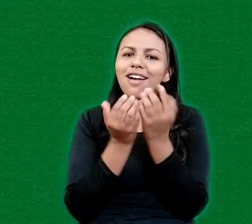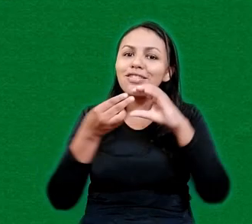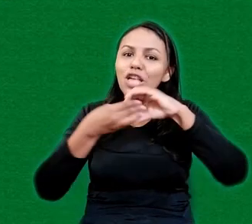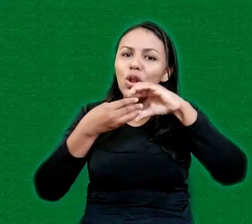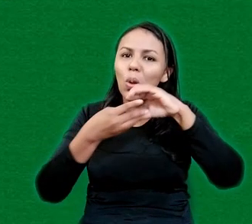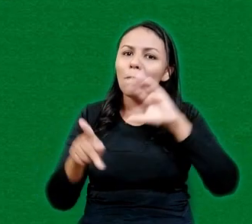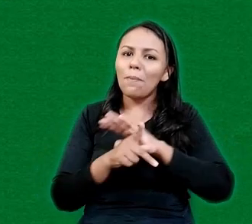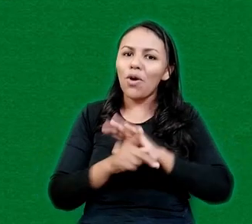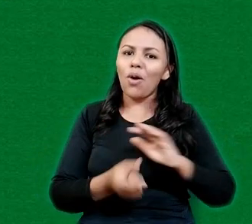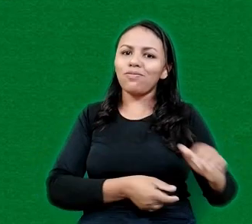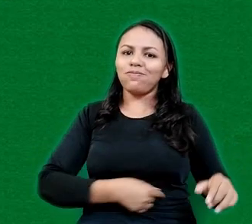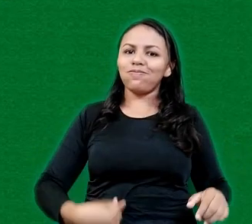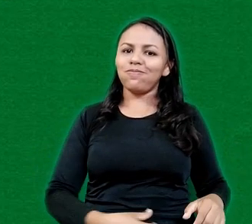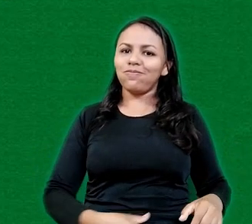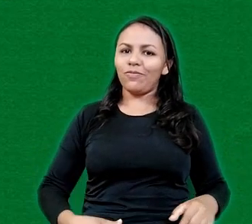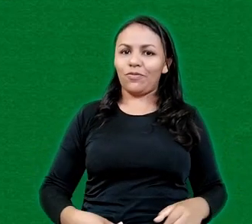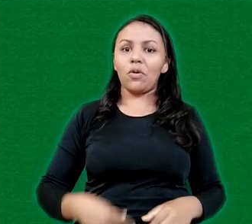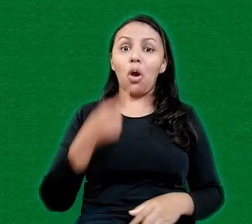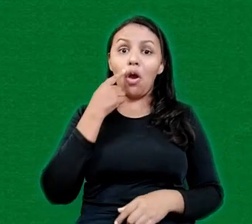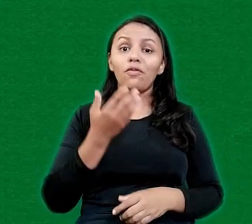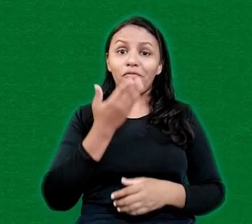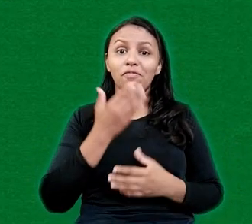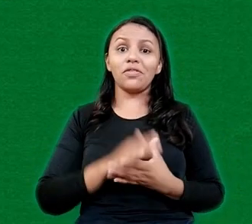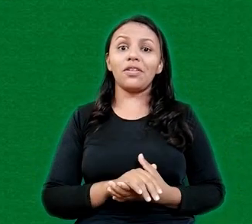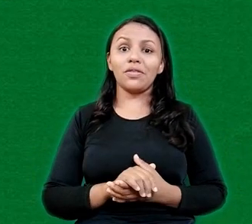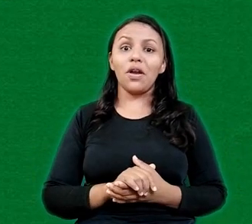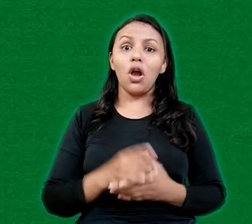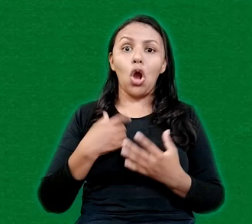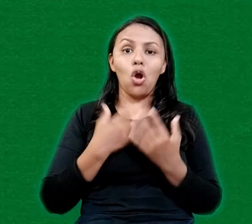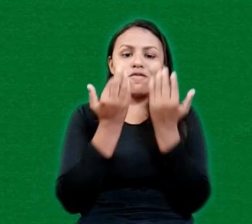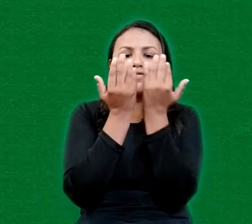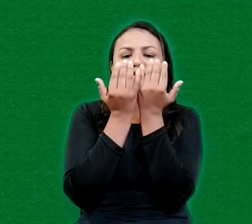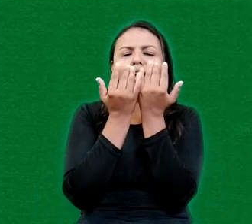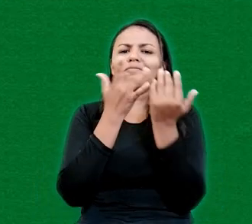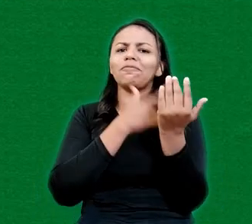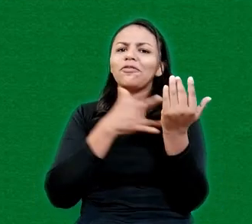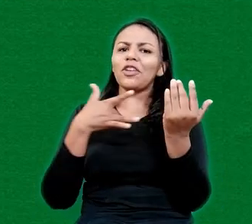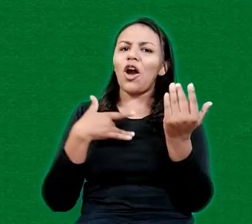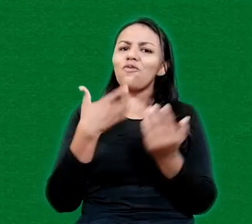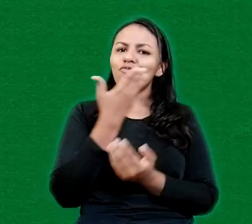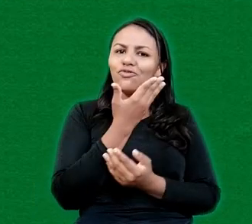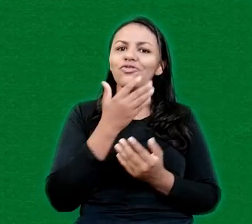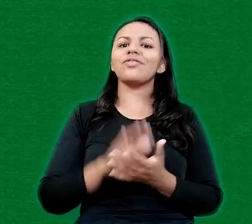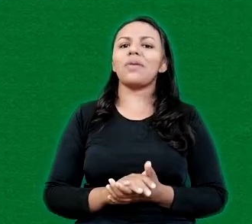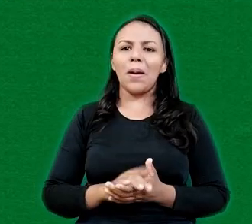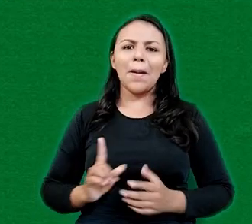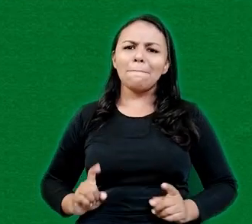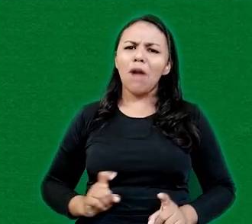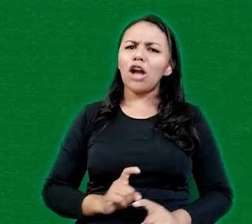mucosa intestinal. Aqui nós temos justamente uma vilosidade saudável com uma grande quantidade de